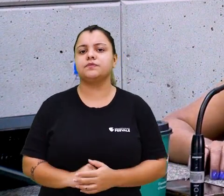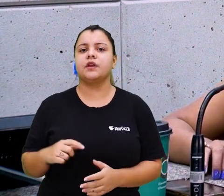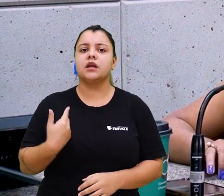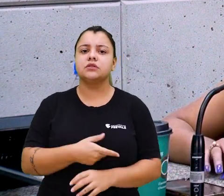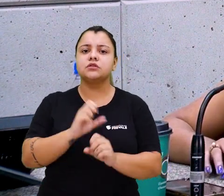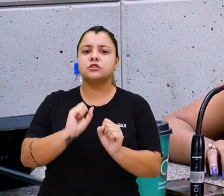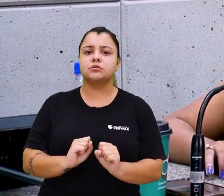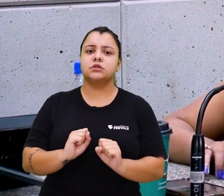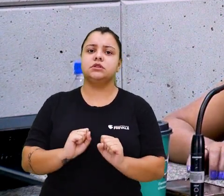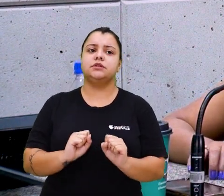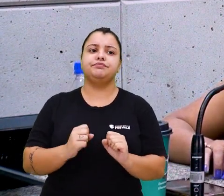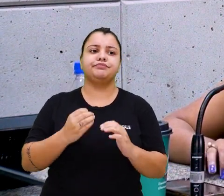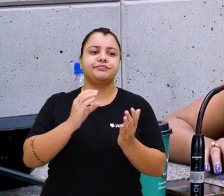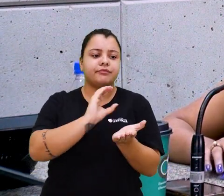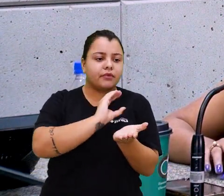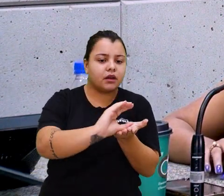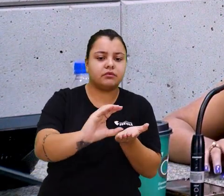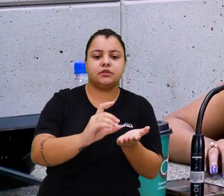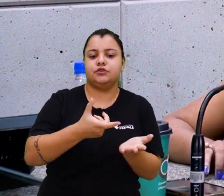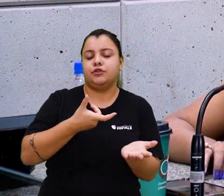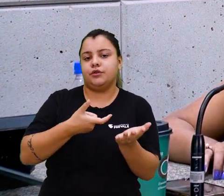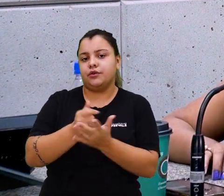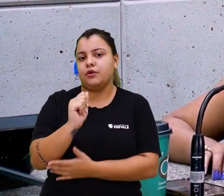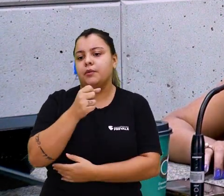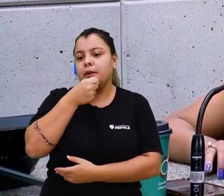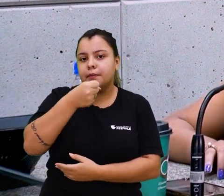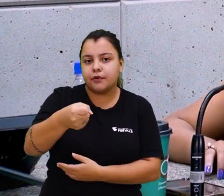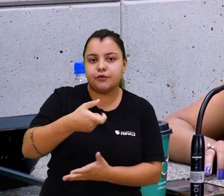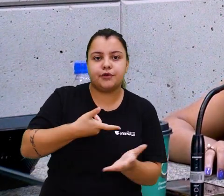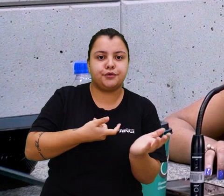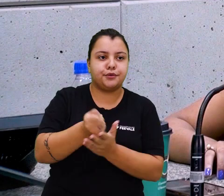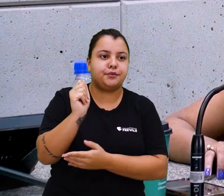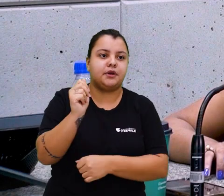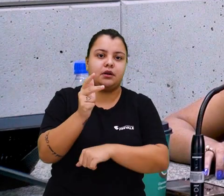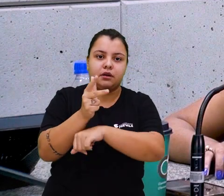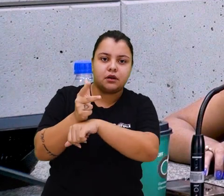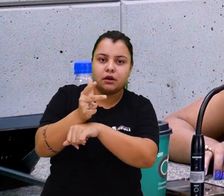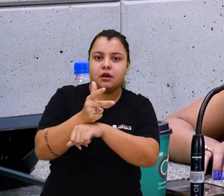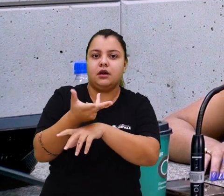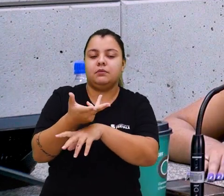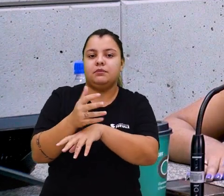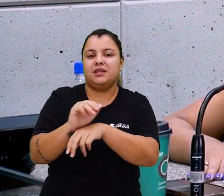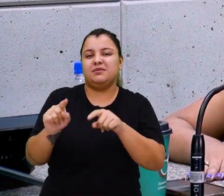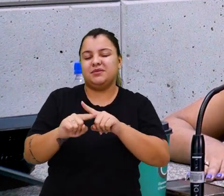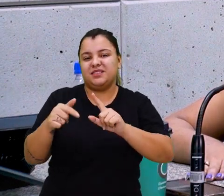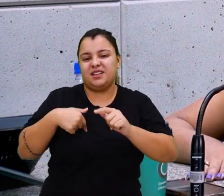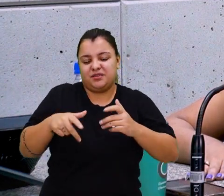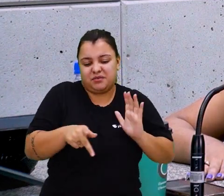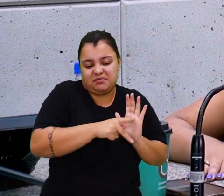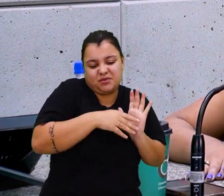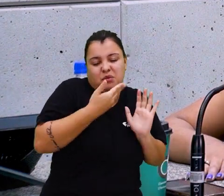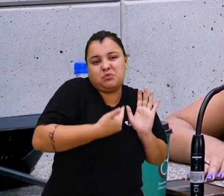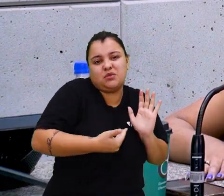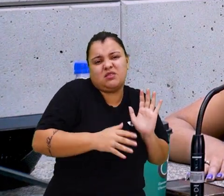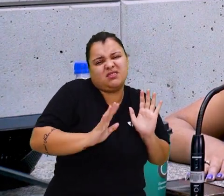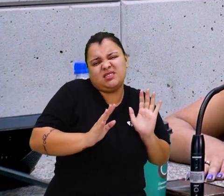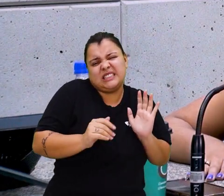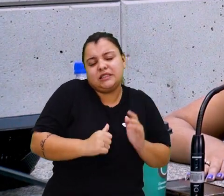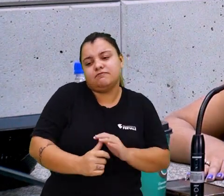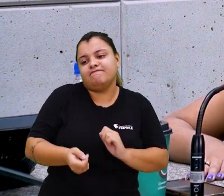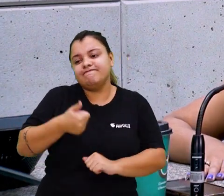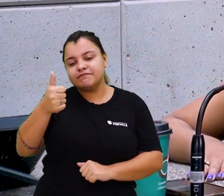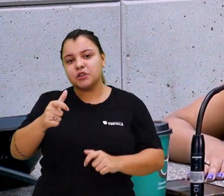a gente poderia investir assim ah comprar microfone comprar a câmera mas aí ia ficar pra gente e aí seria interessante que tivesse um estúdio